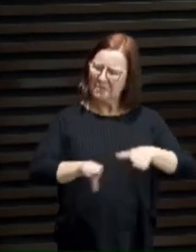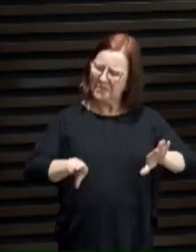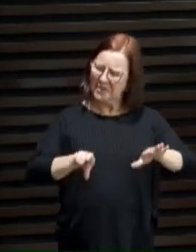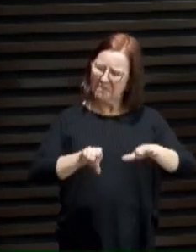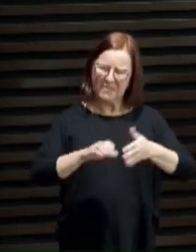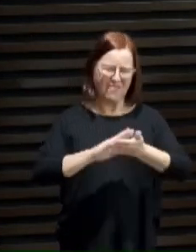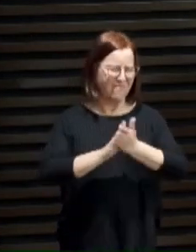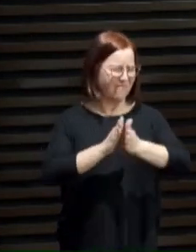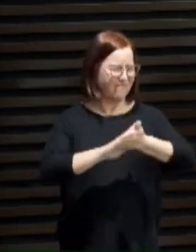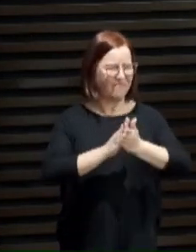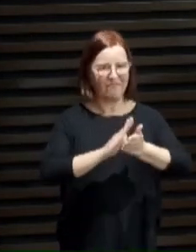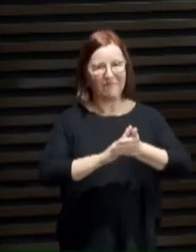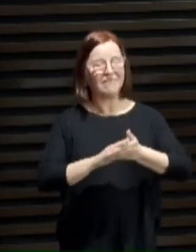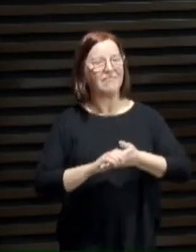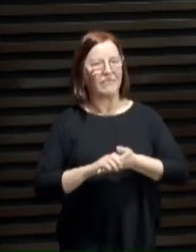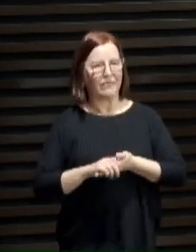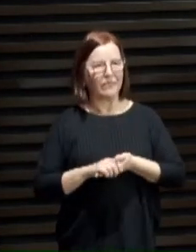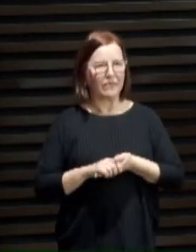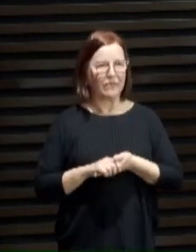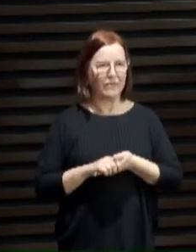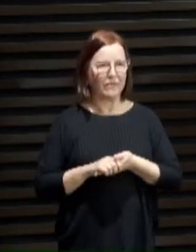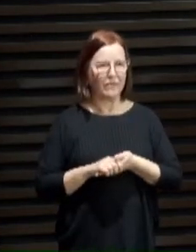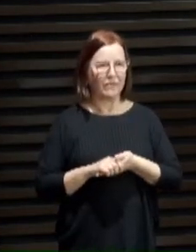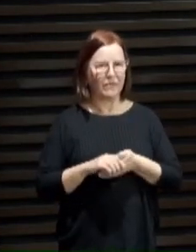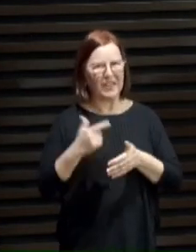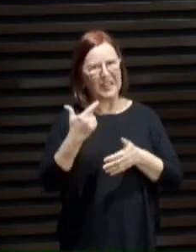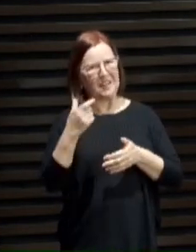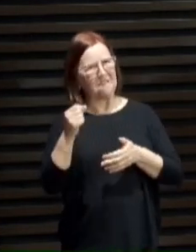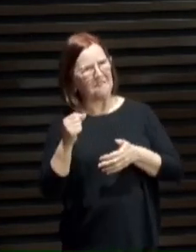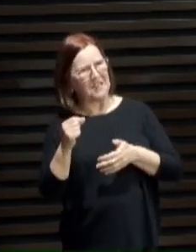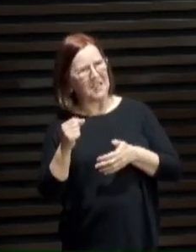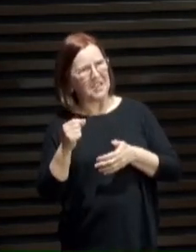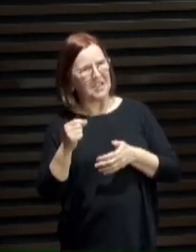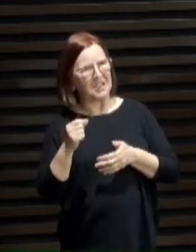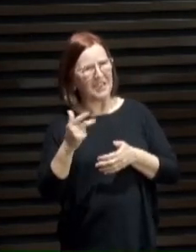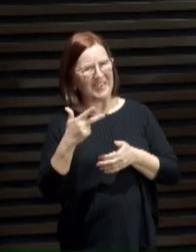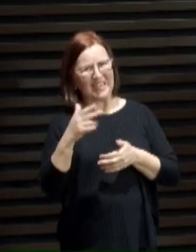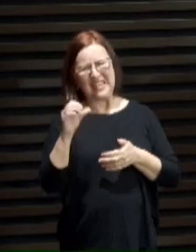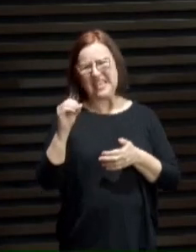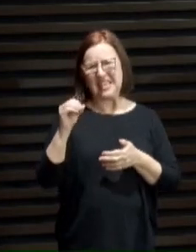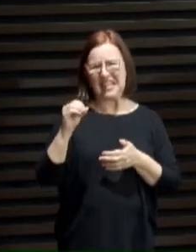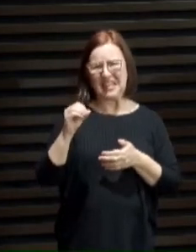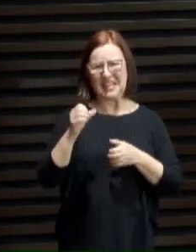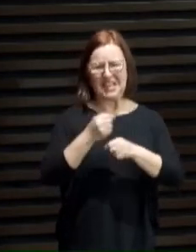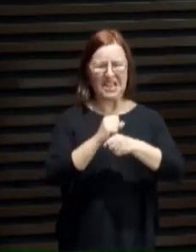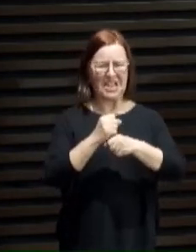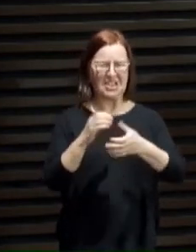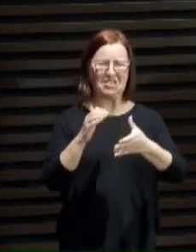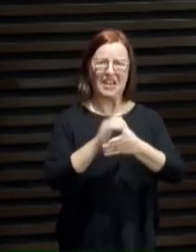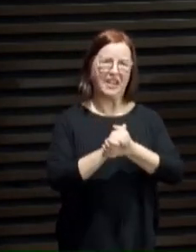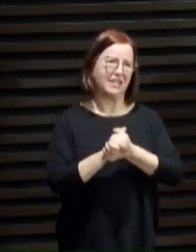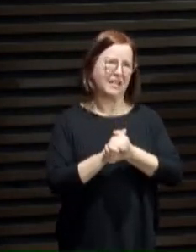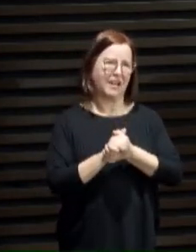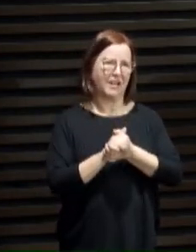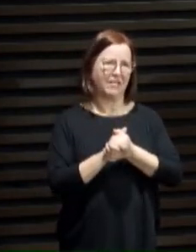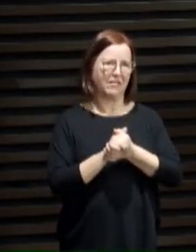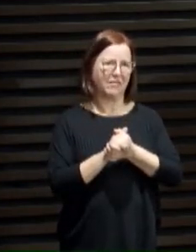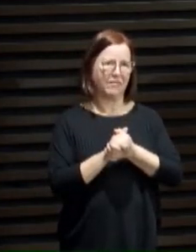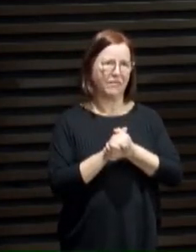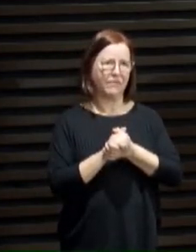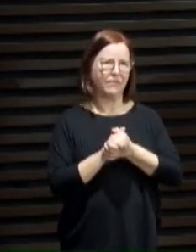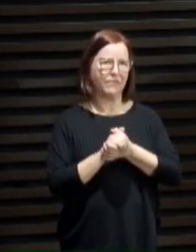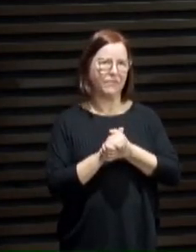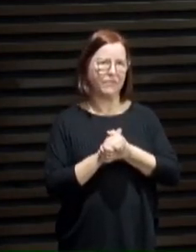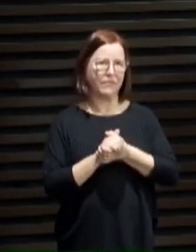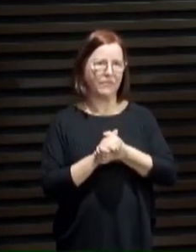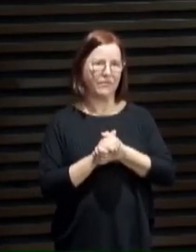20, 30 anos, com 30 anos, Entende? Não estou te falando das tentações do